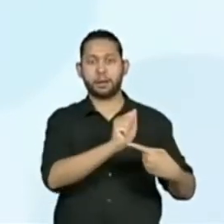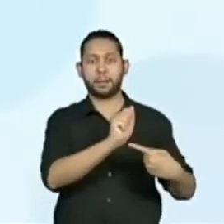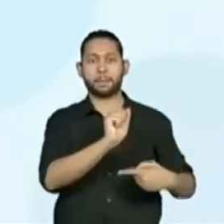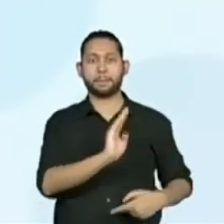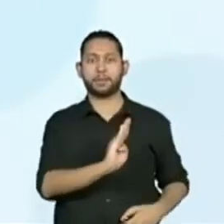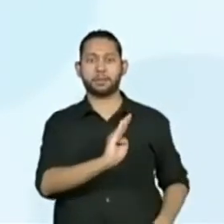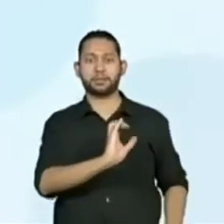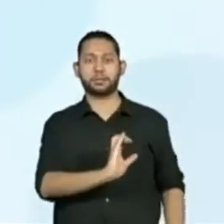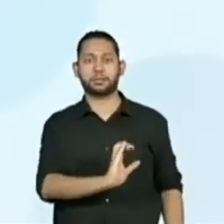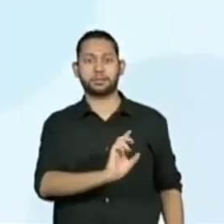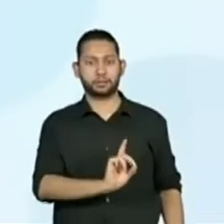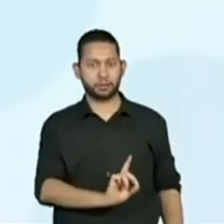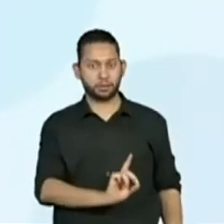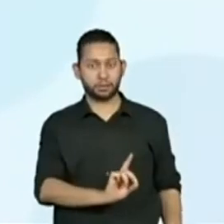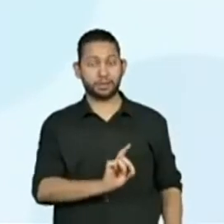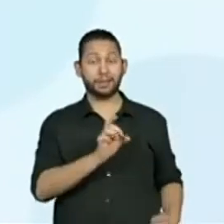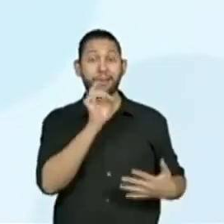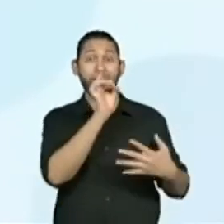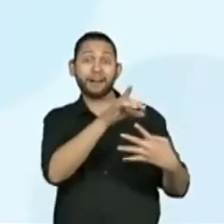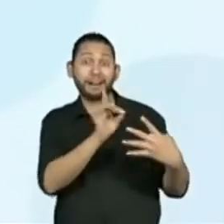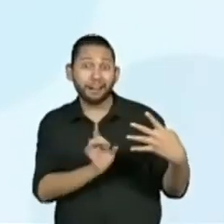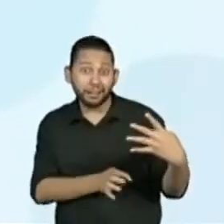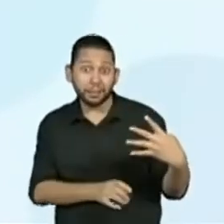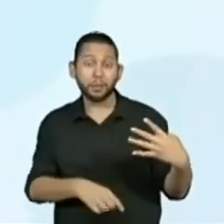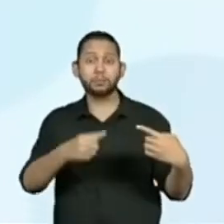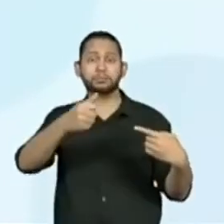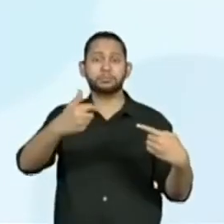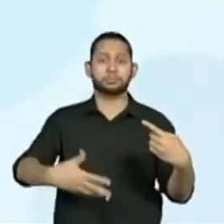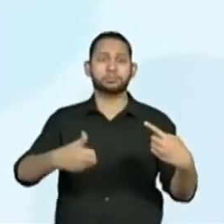do quarto ano. Uma decomposição para o número